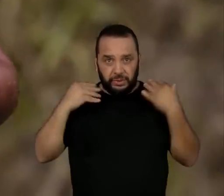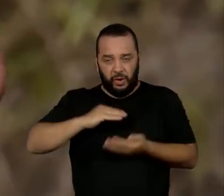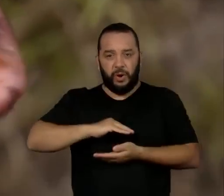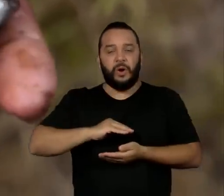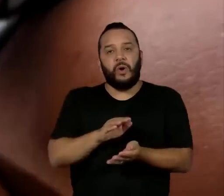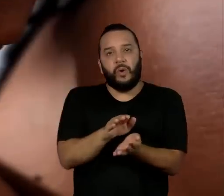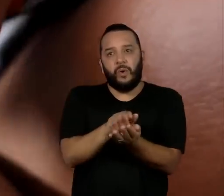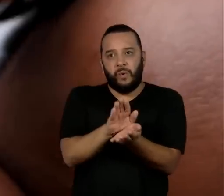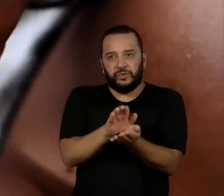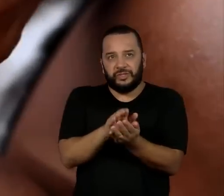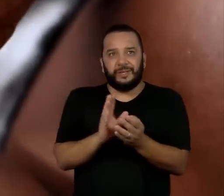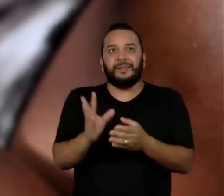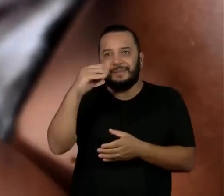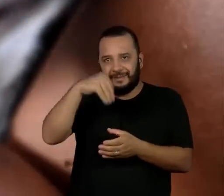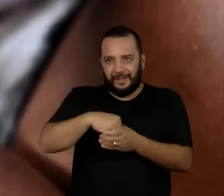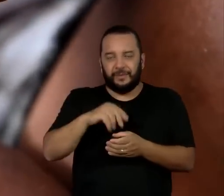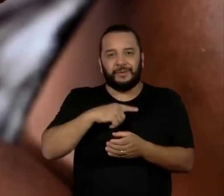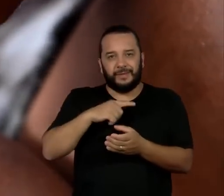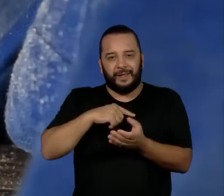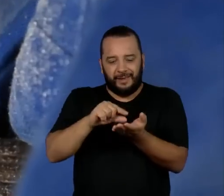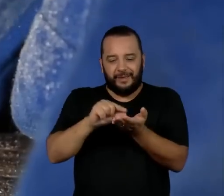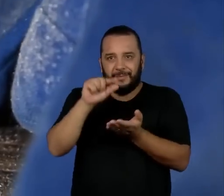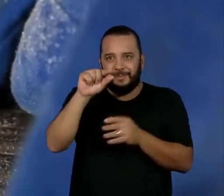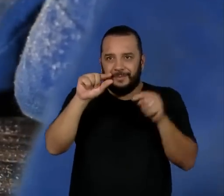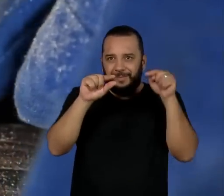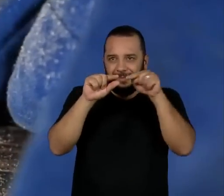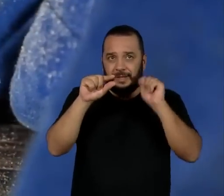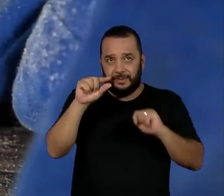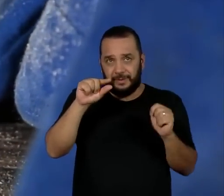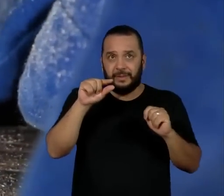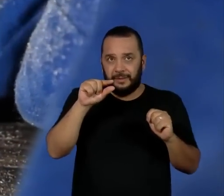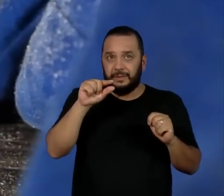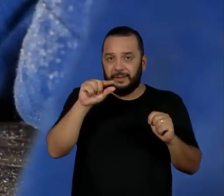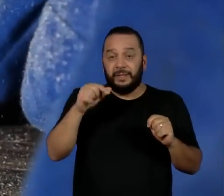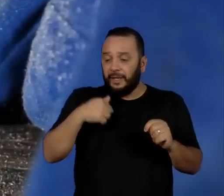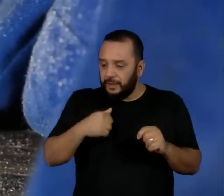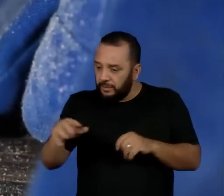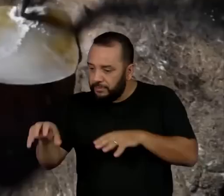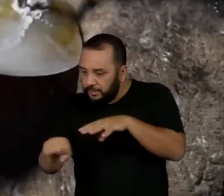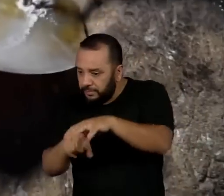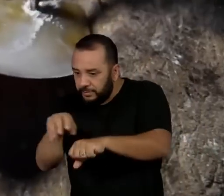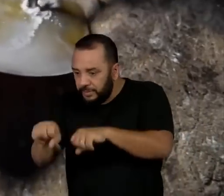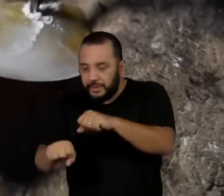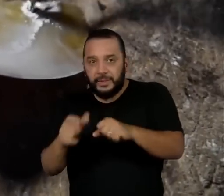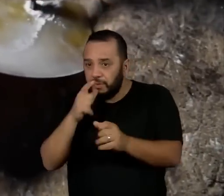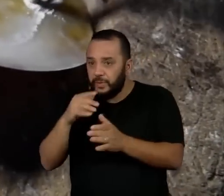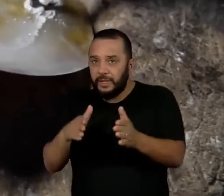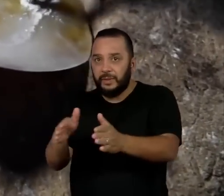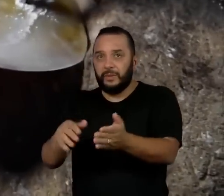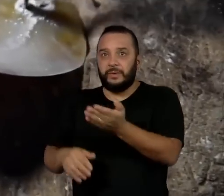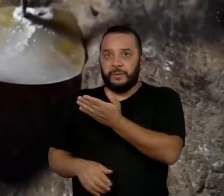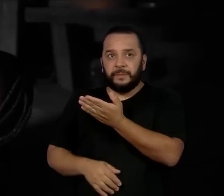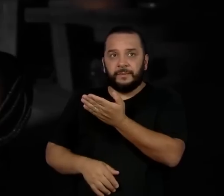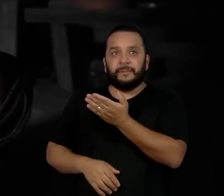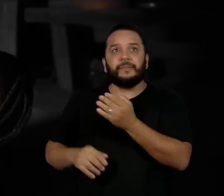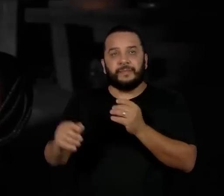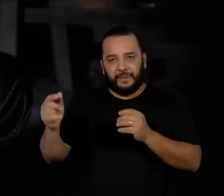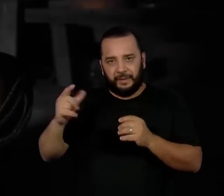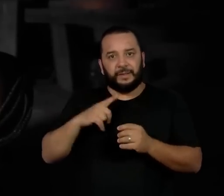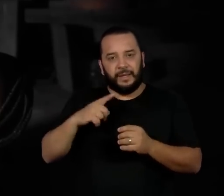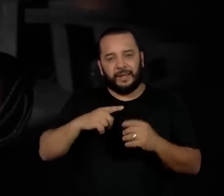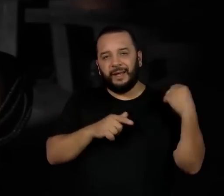primeiro começaram a usar uma máscara de cabaça e pegavam pedaços de vidro e colavam com cera